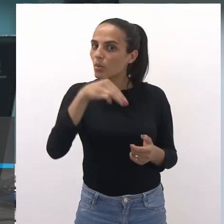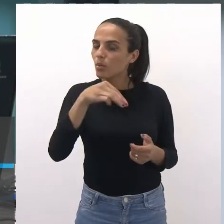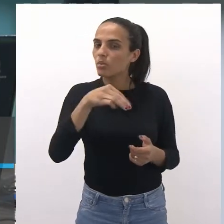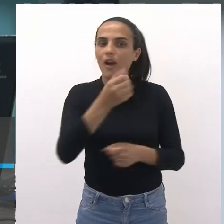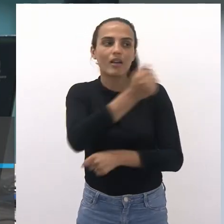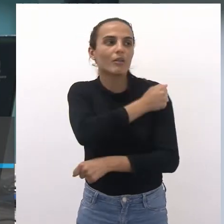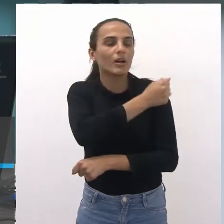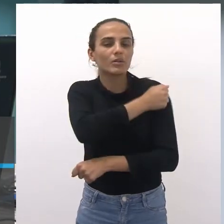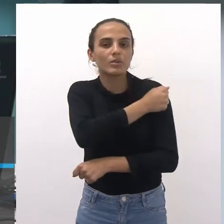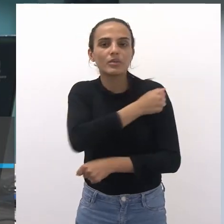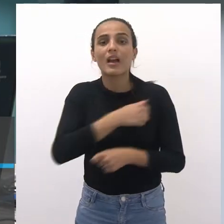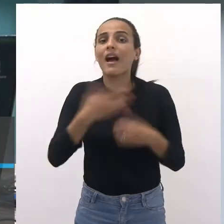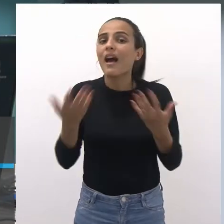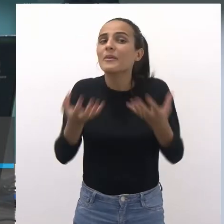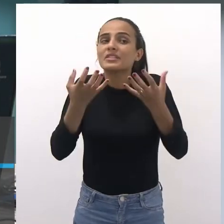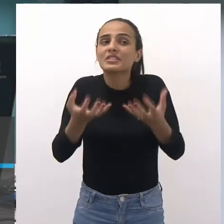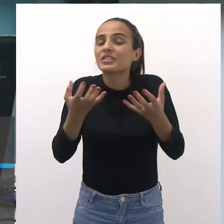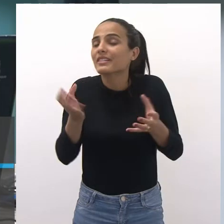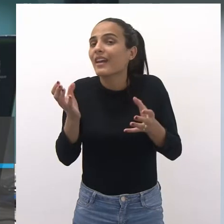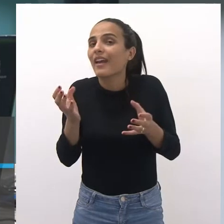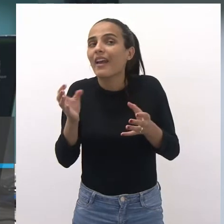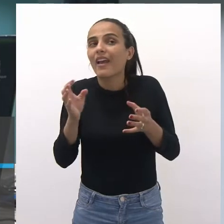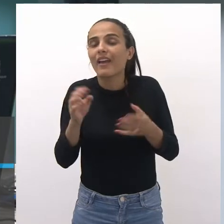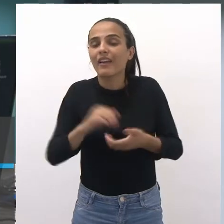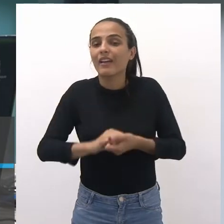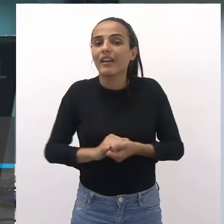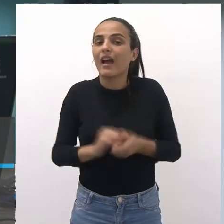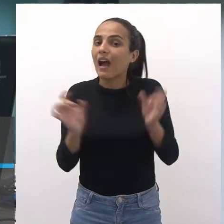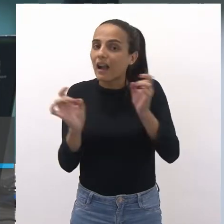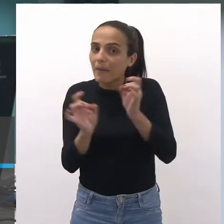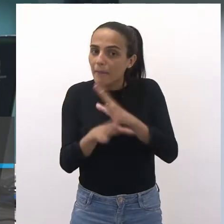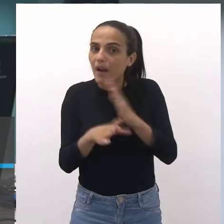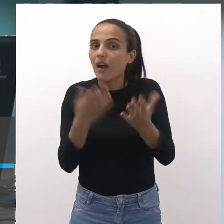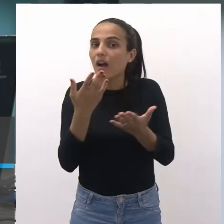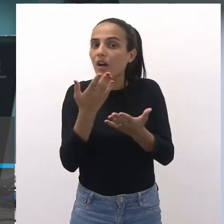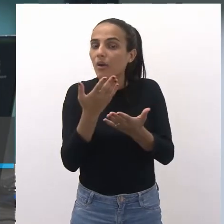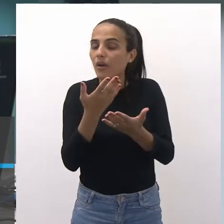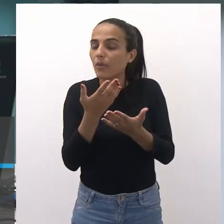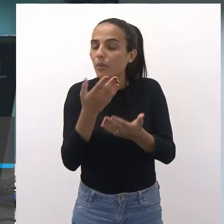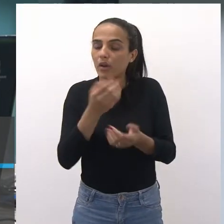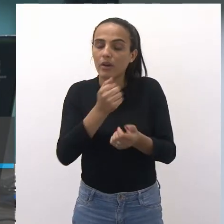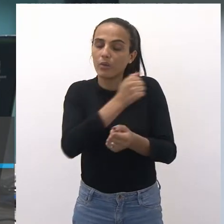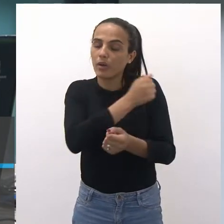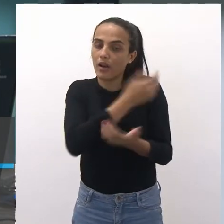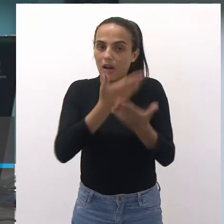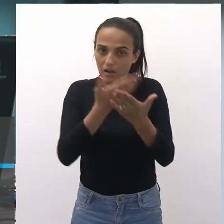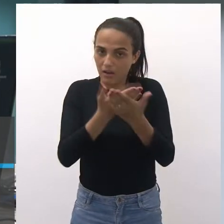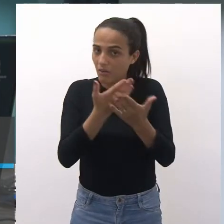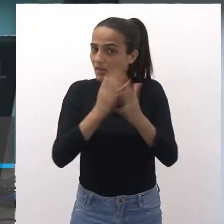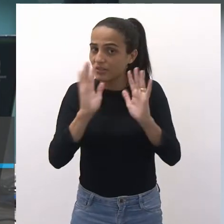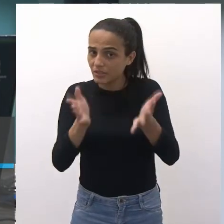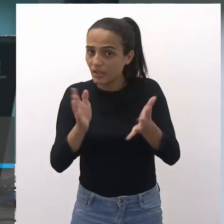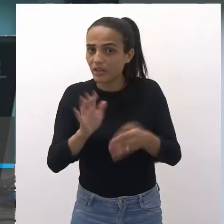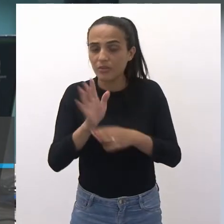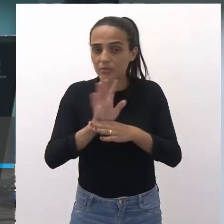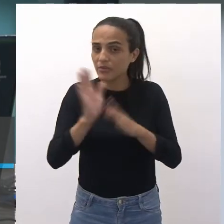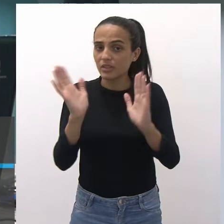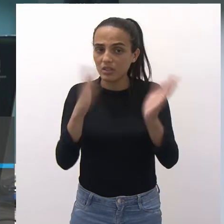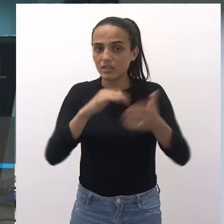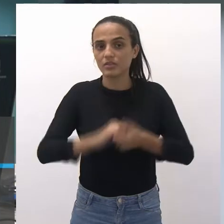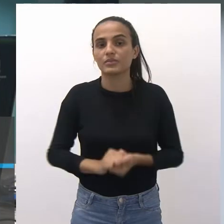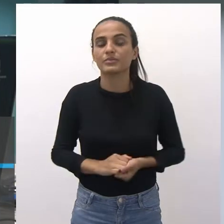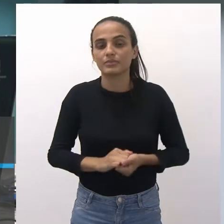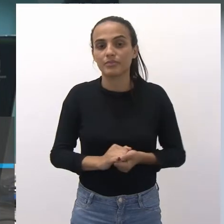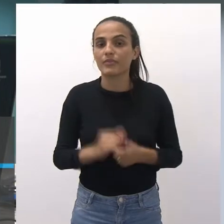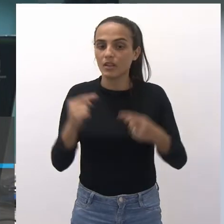fiquem, mas a gente quer concluir, aí você precisa entrar na aula do colega. Sim. Então, essas ações prévias, esses